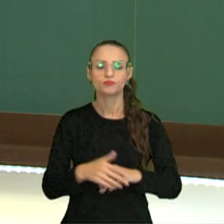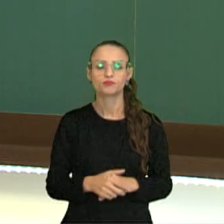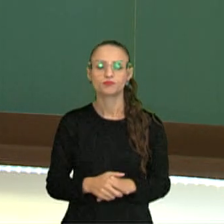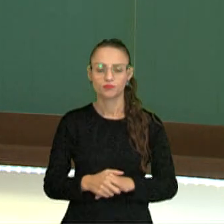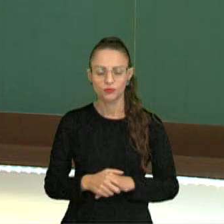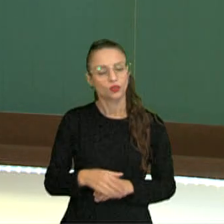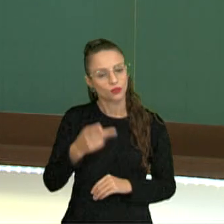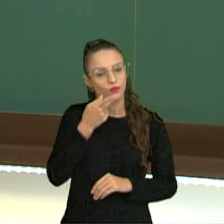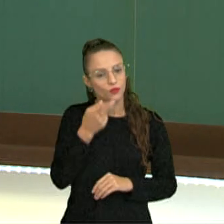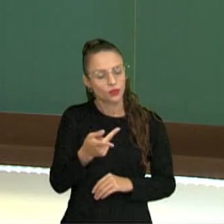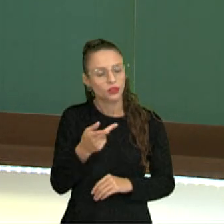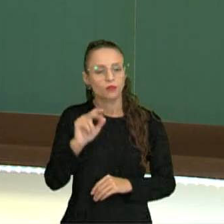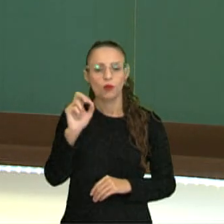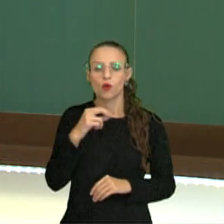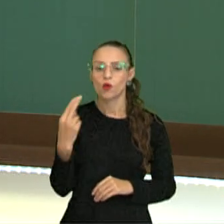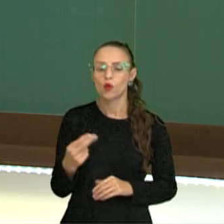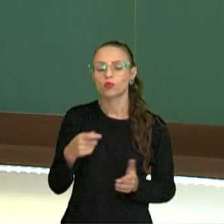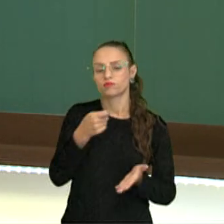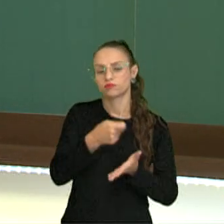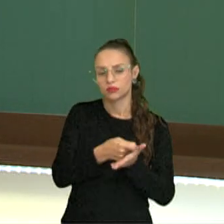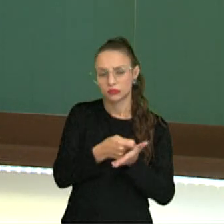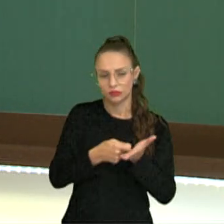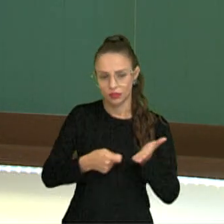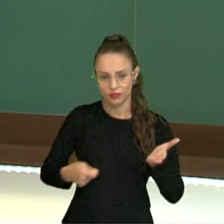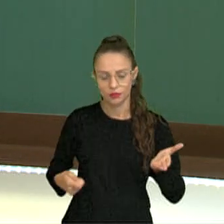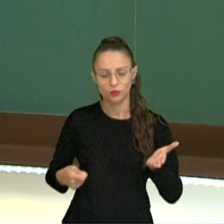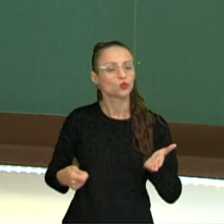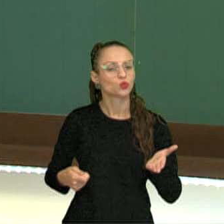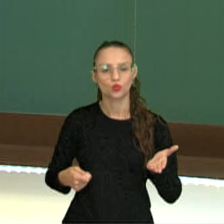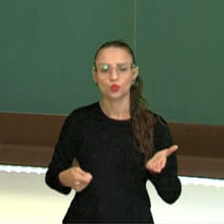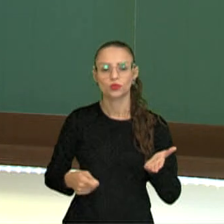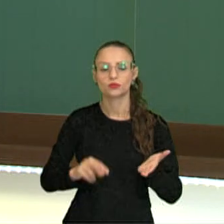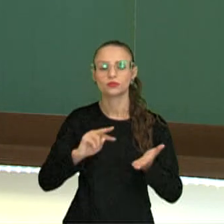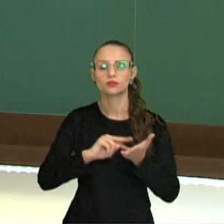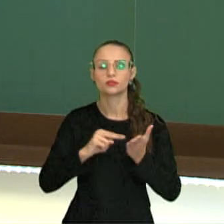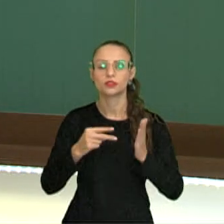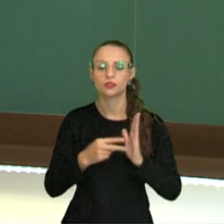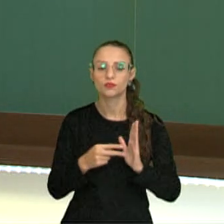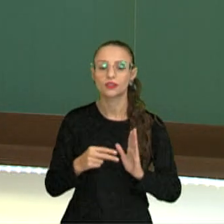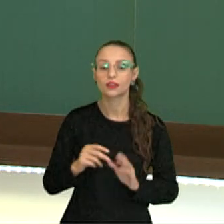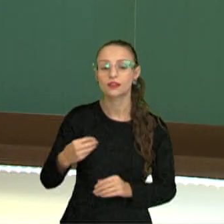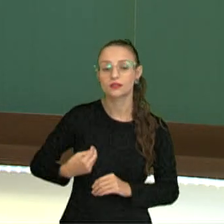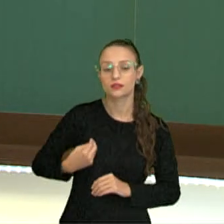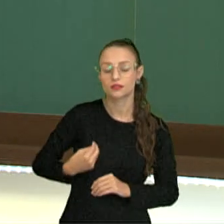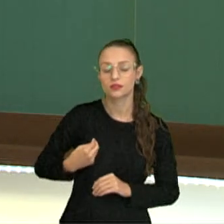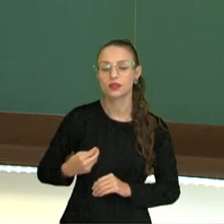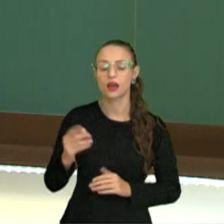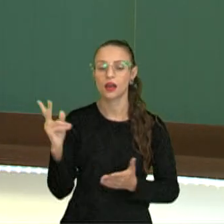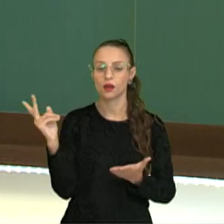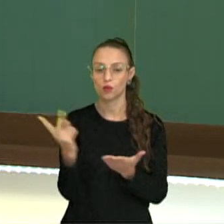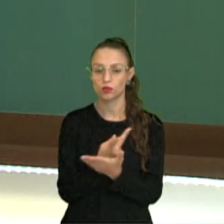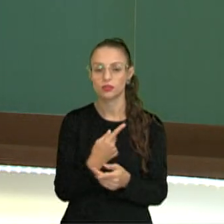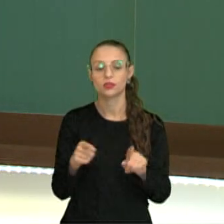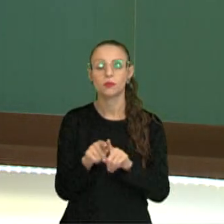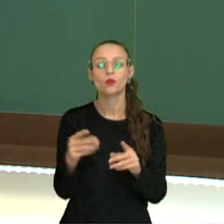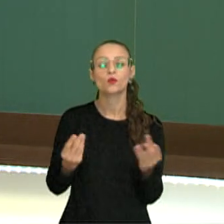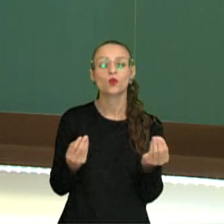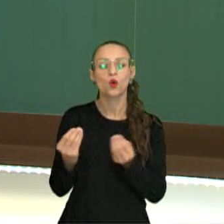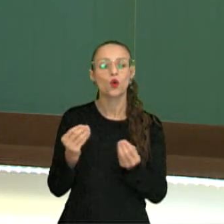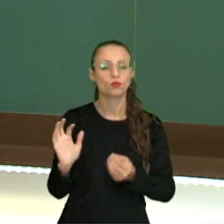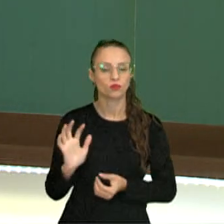quando falamos ou ainda escrevemos, ou seja, indicam o que está acontecendo e como está